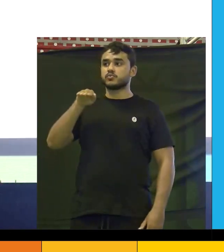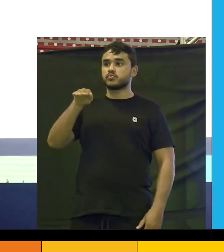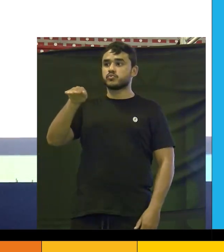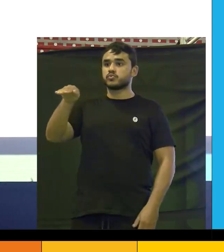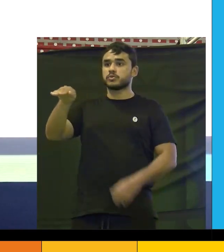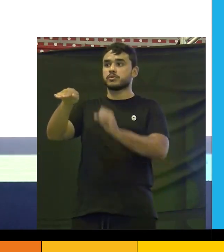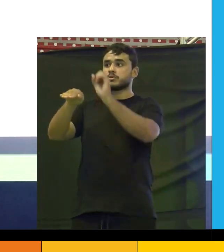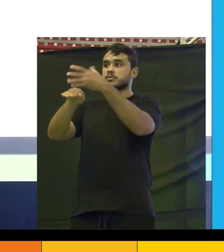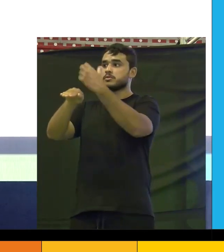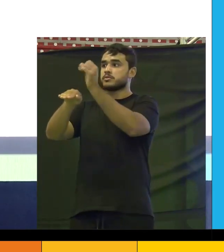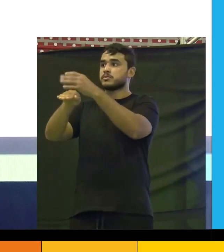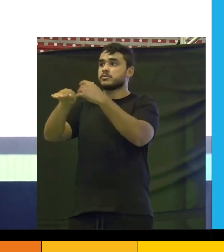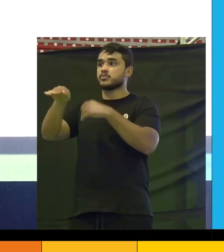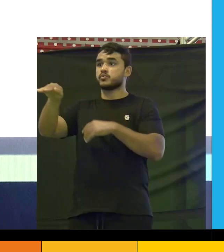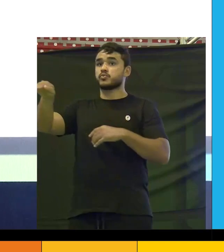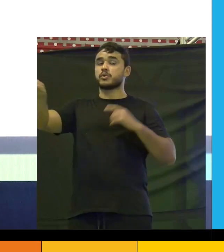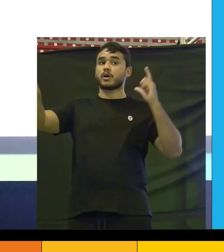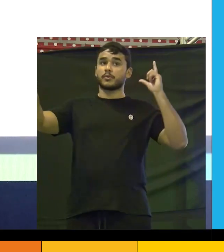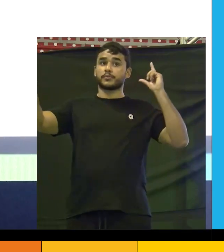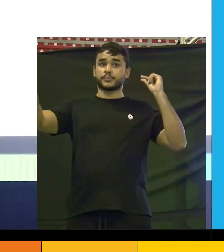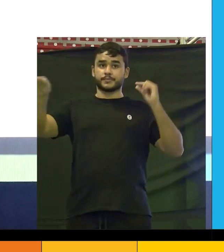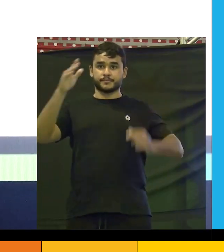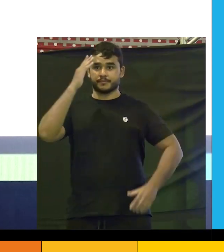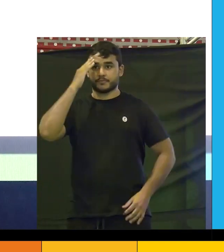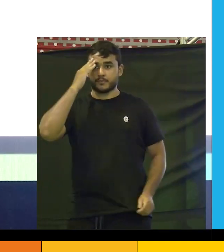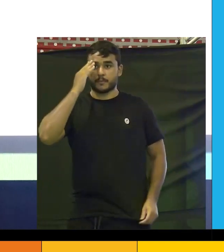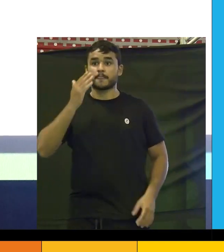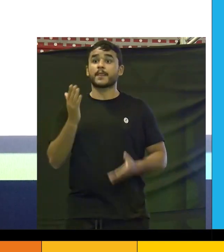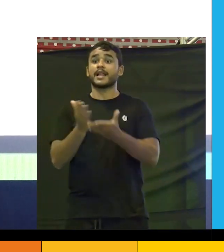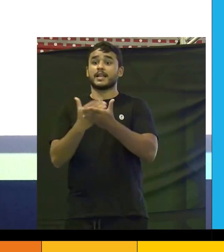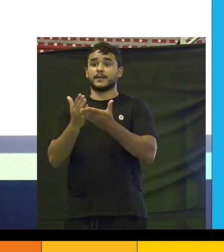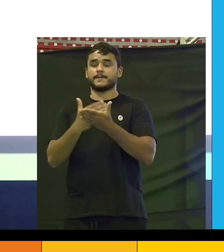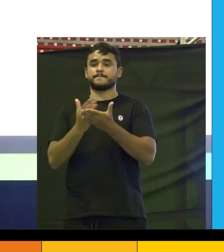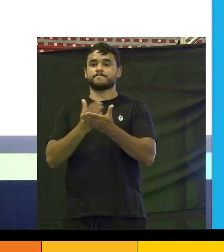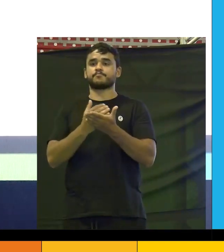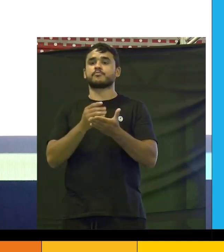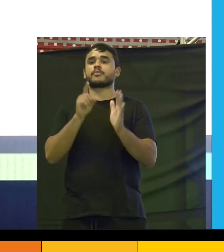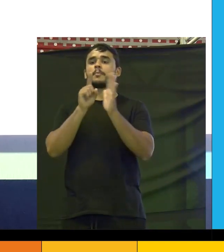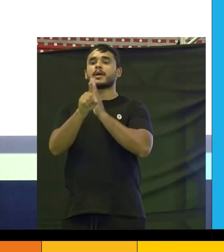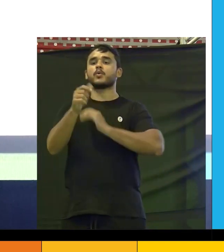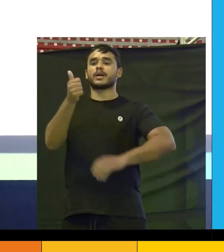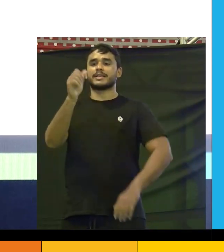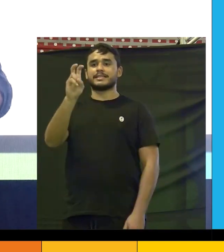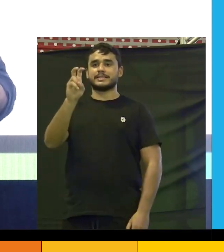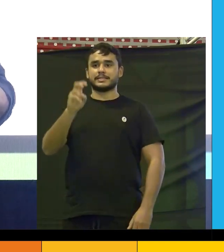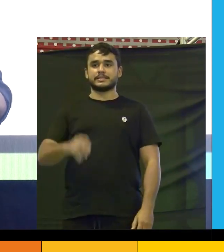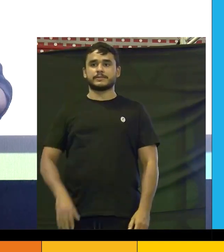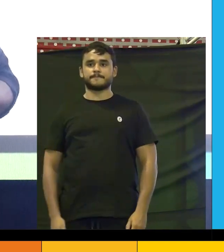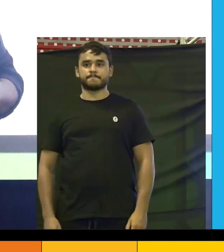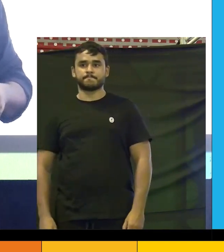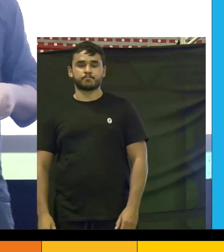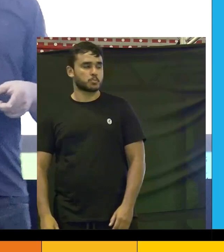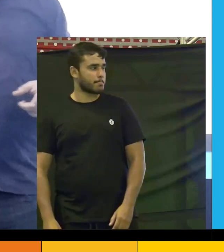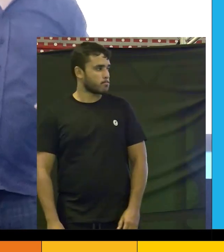Me dá só um ok? A 15ª, olhem aí direitinho. Tem ela aí?